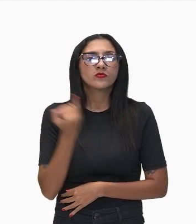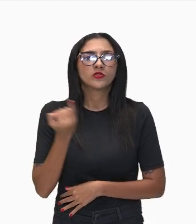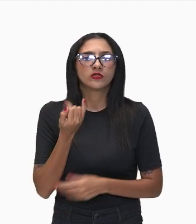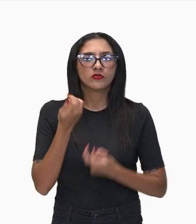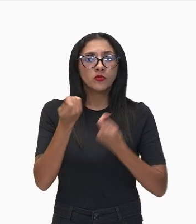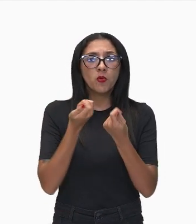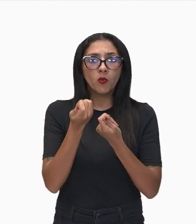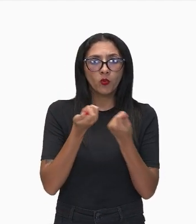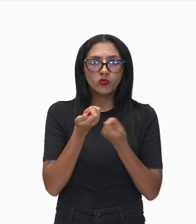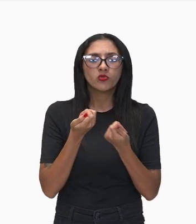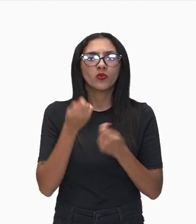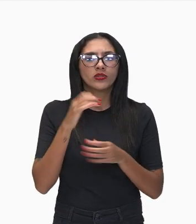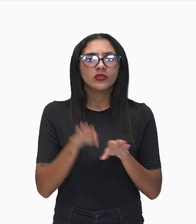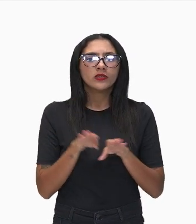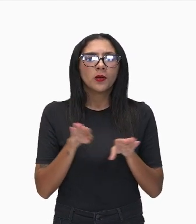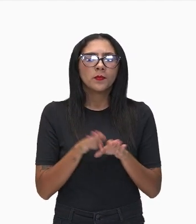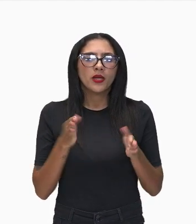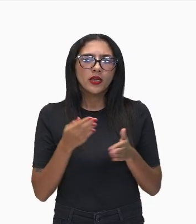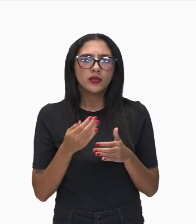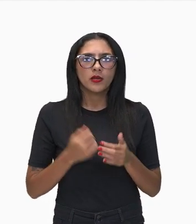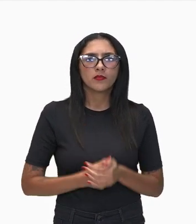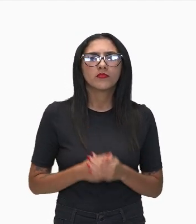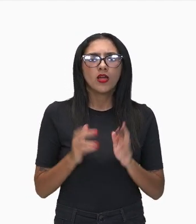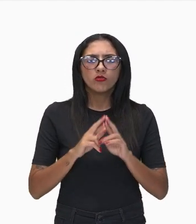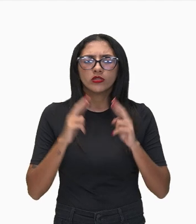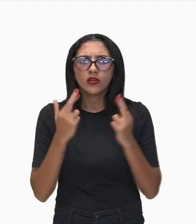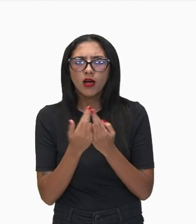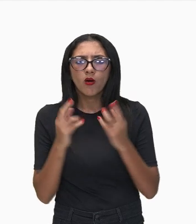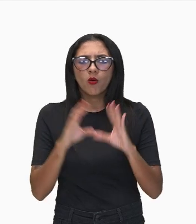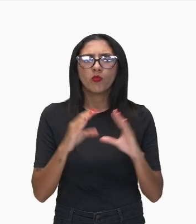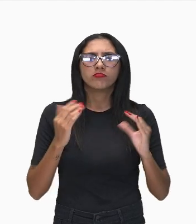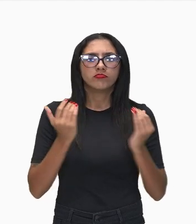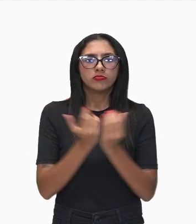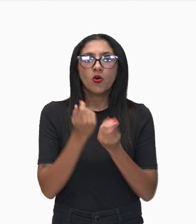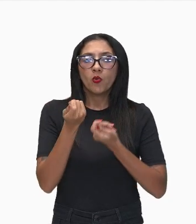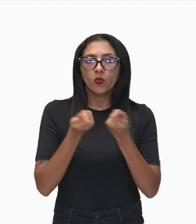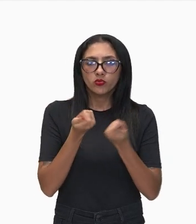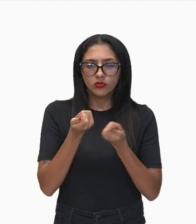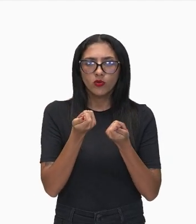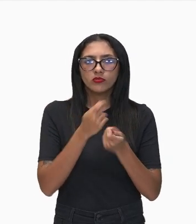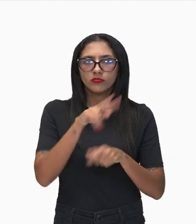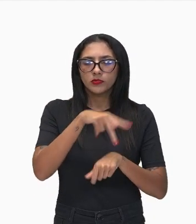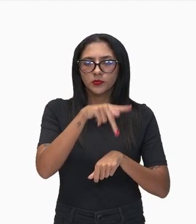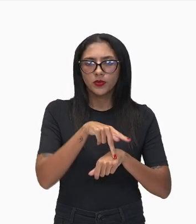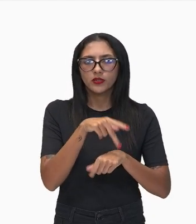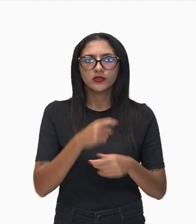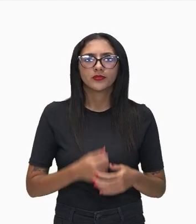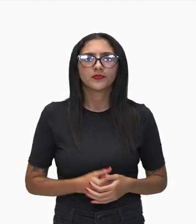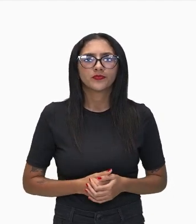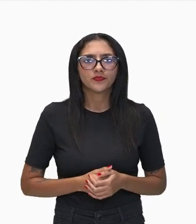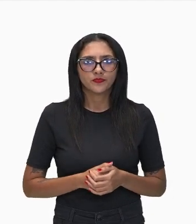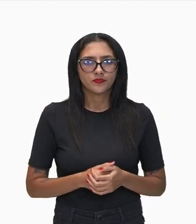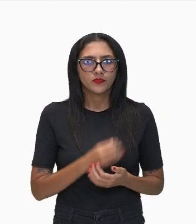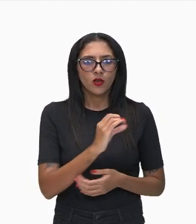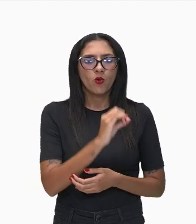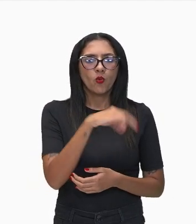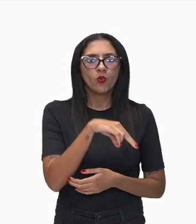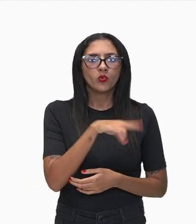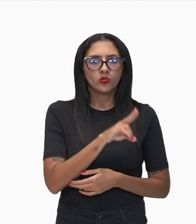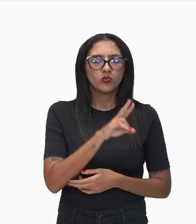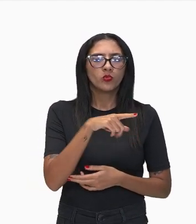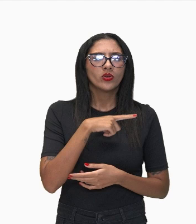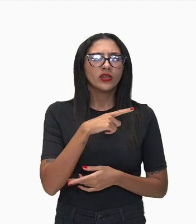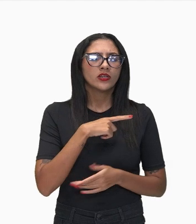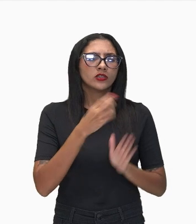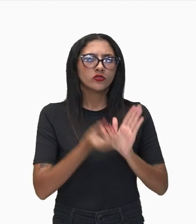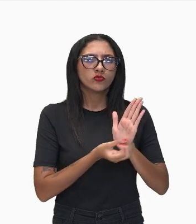de conflitos e também na promoção da cooperação global. Então, a Organização das Nações Unidas, ela surge lá naquele